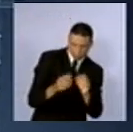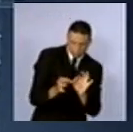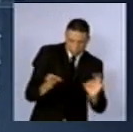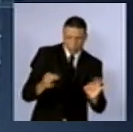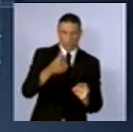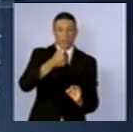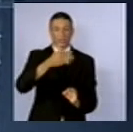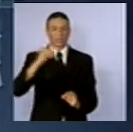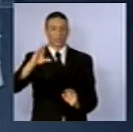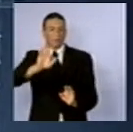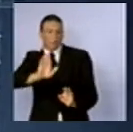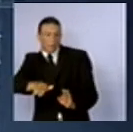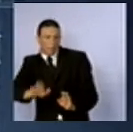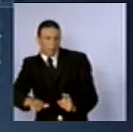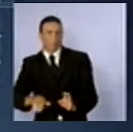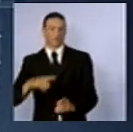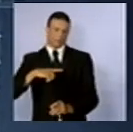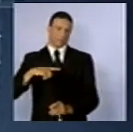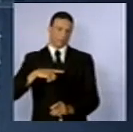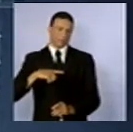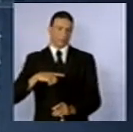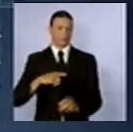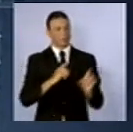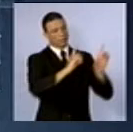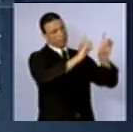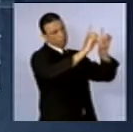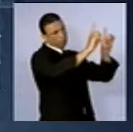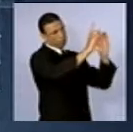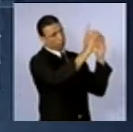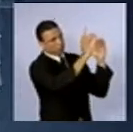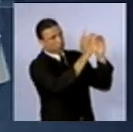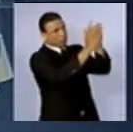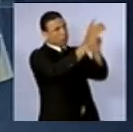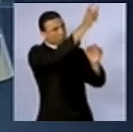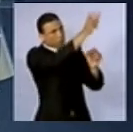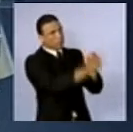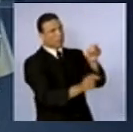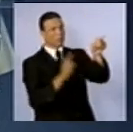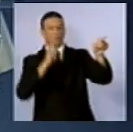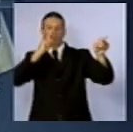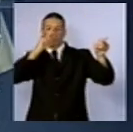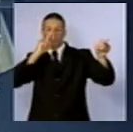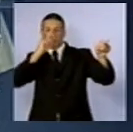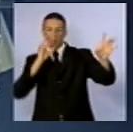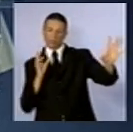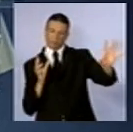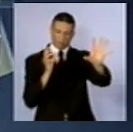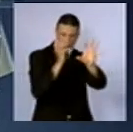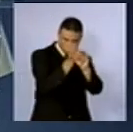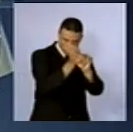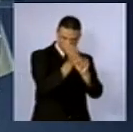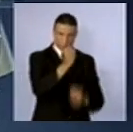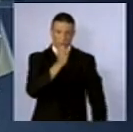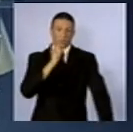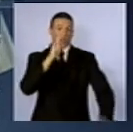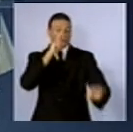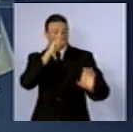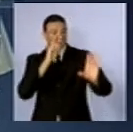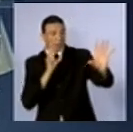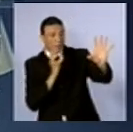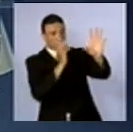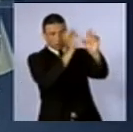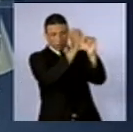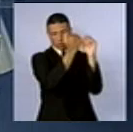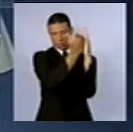última coluna nós temos novamente a medição do Risco nós vemos então que o risco cai ele é